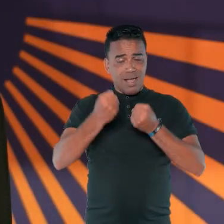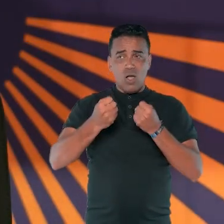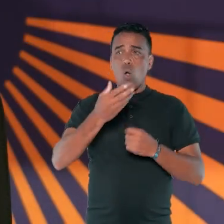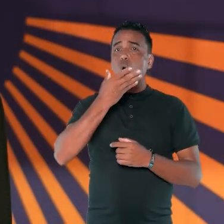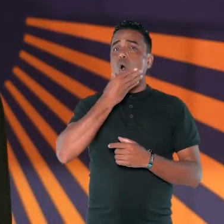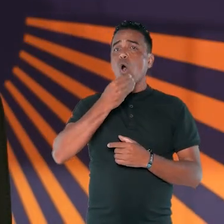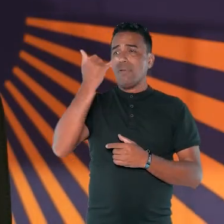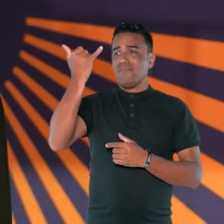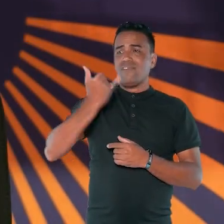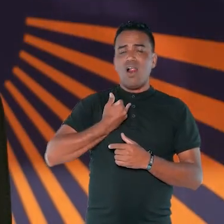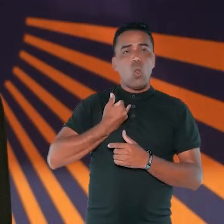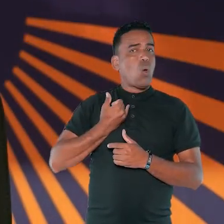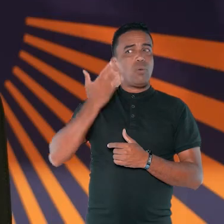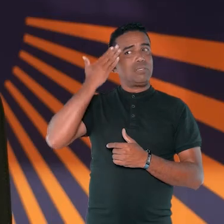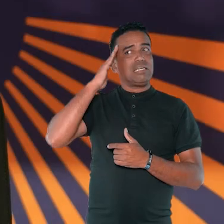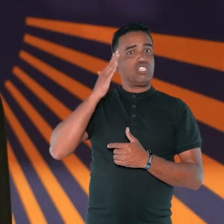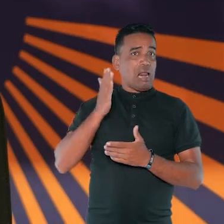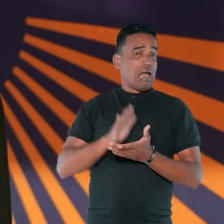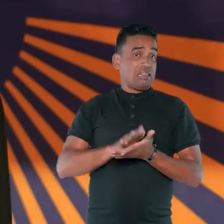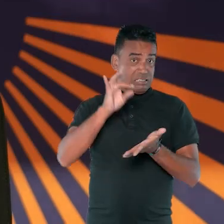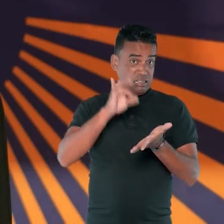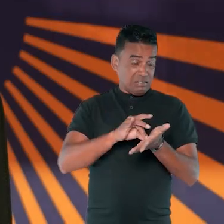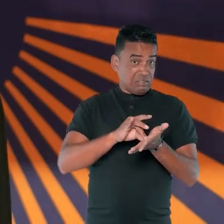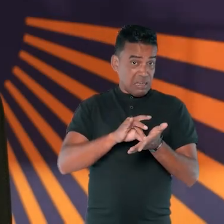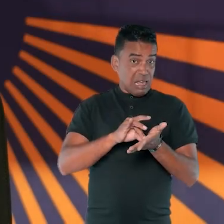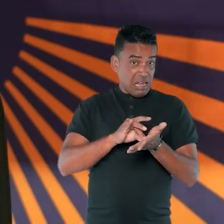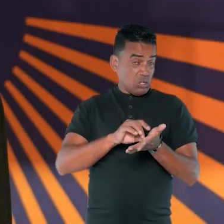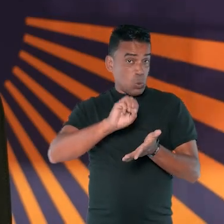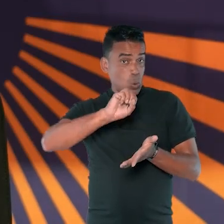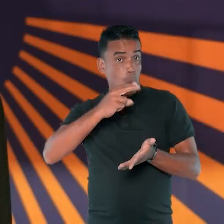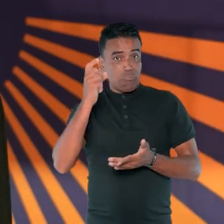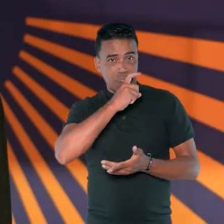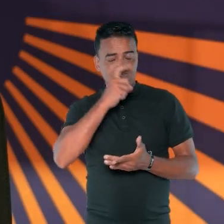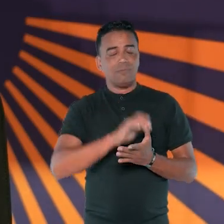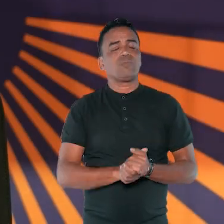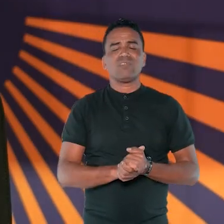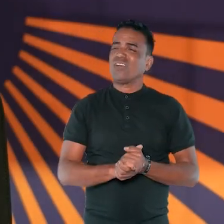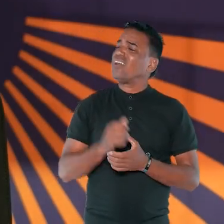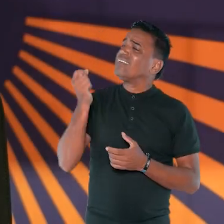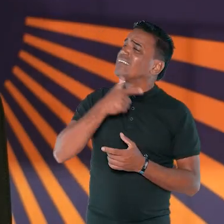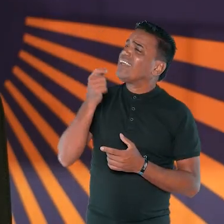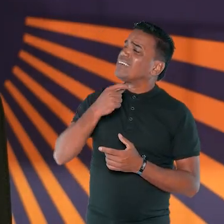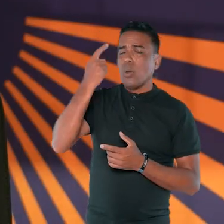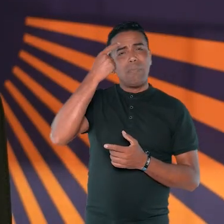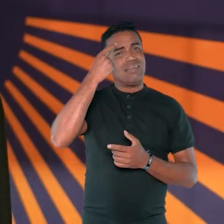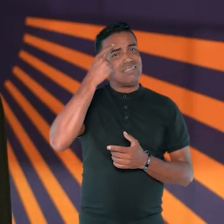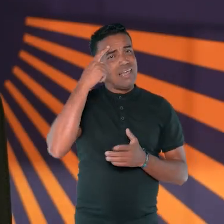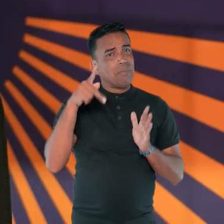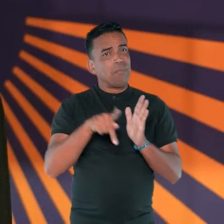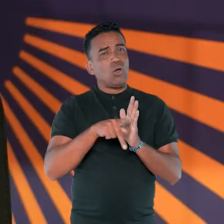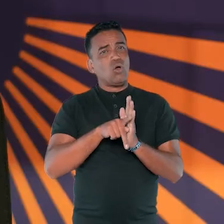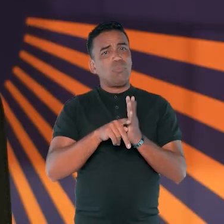aquilo que eu não entendi nada do que ele falava, se era fato, fito ou fake, eu disse: engraçado, e eu que pensei que eram uns embargos